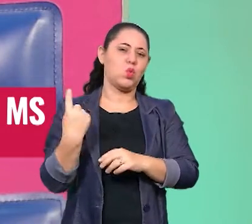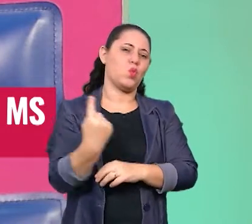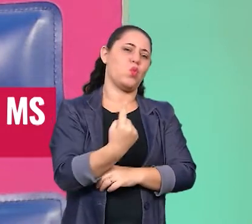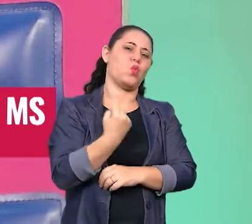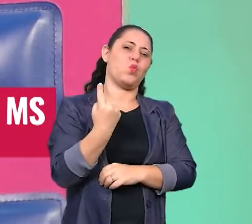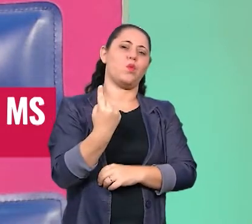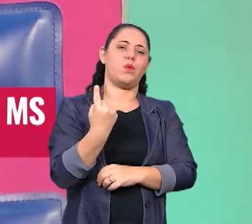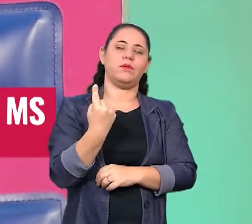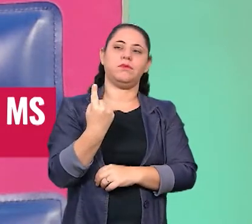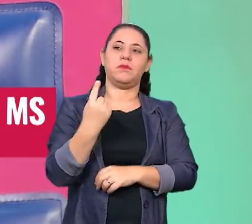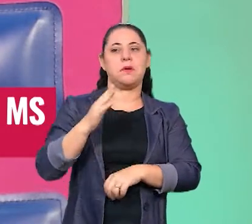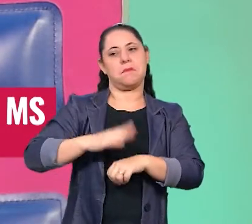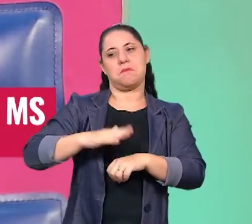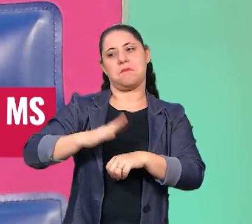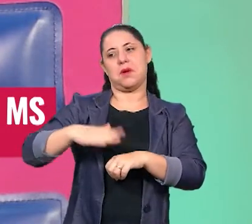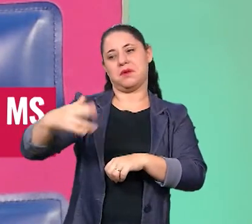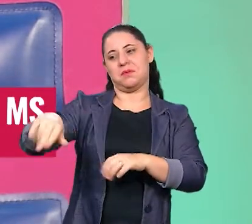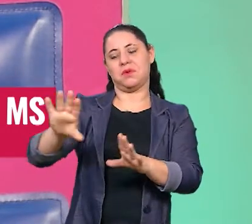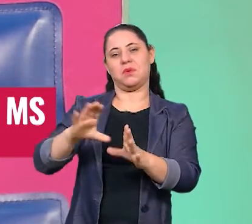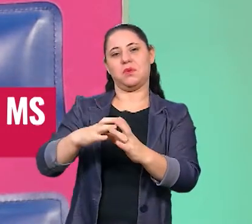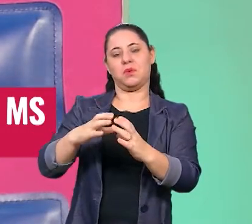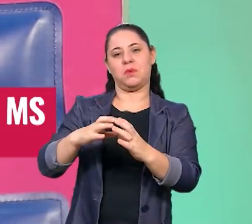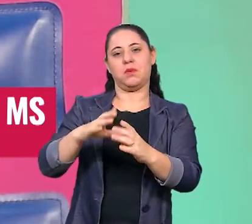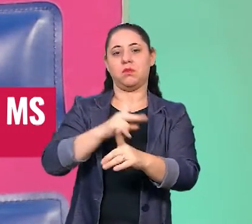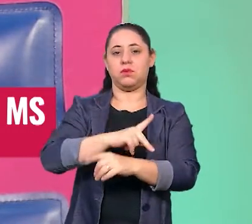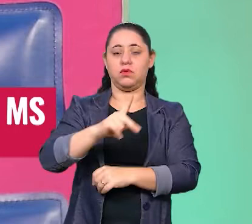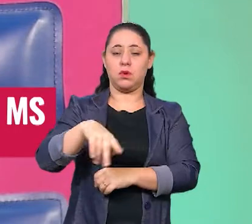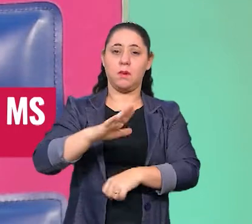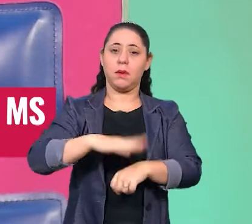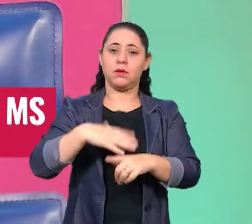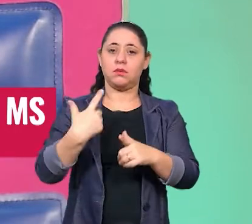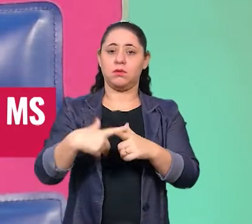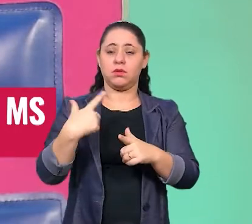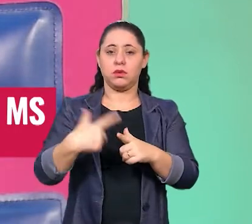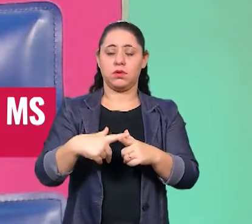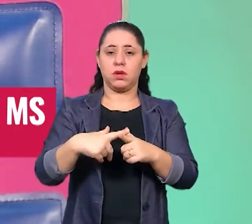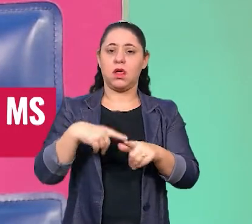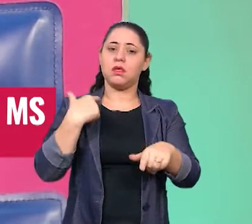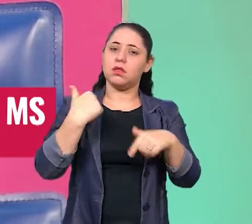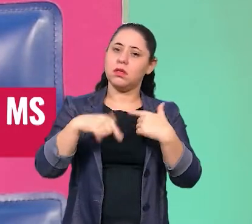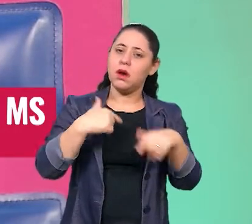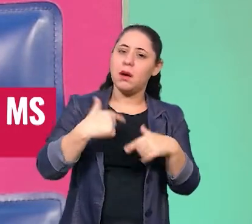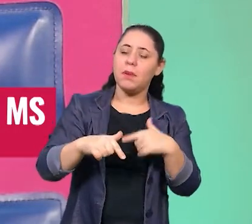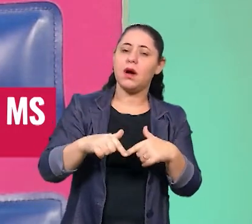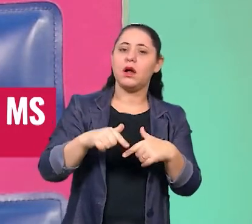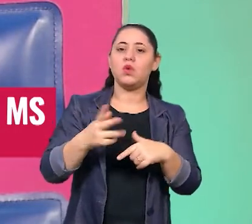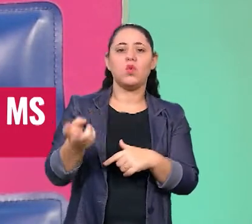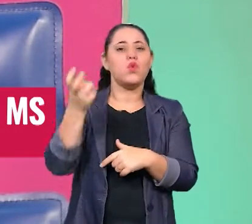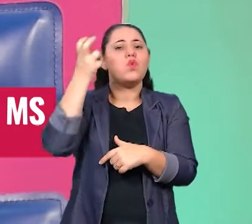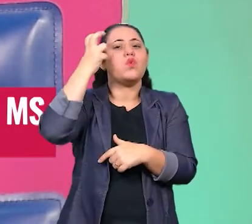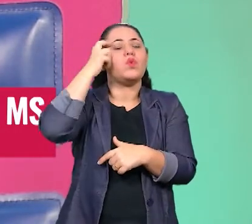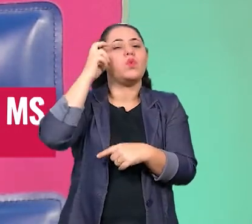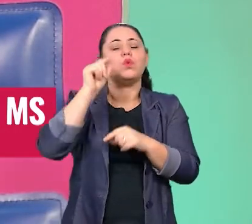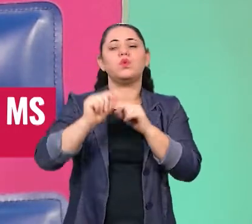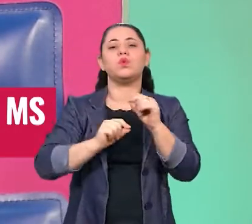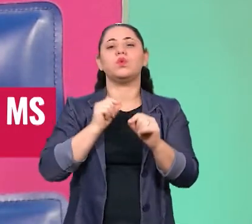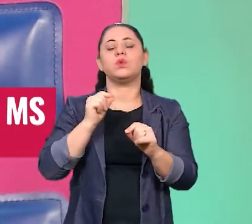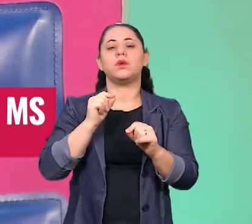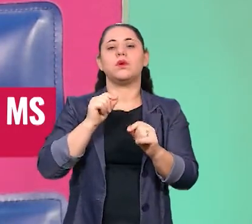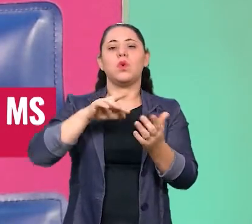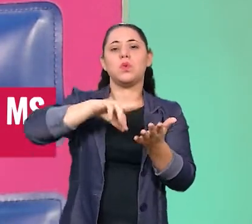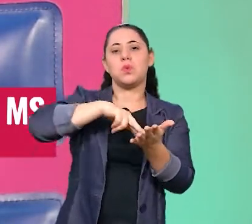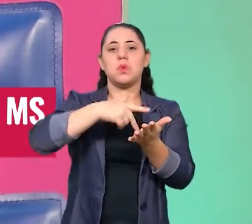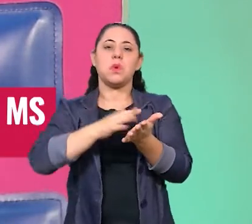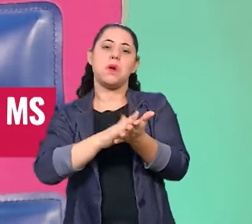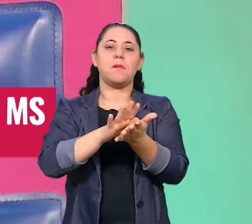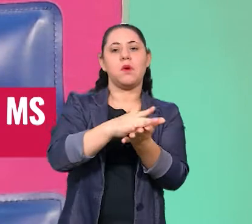Eu como professora, para eles muito mais, porque assim a gente trabalha com eles a cultura, não é? Do samba, a cultura